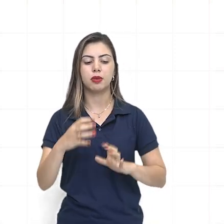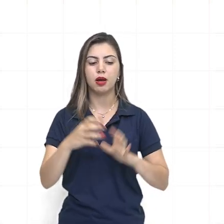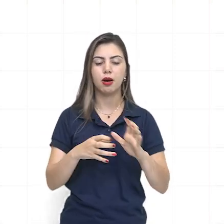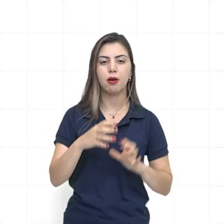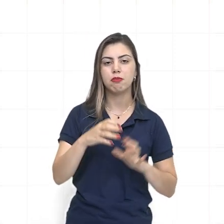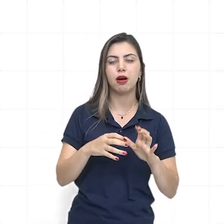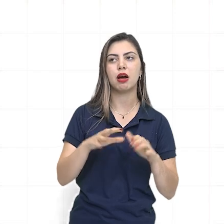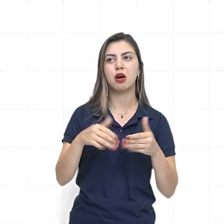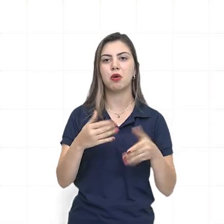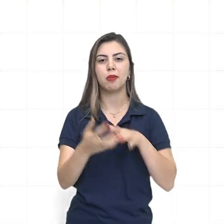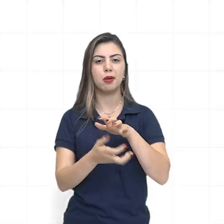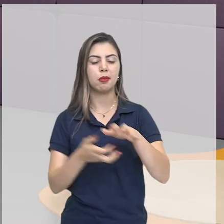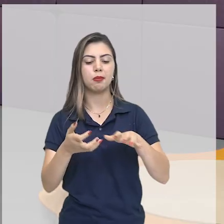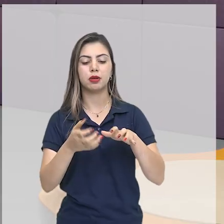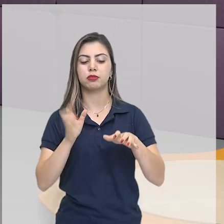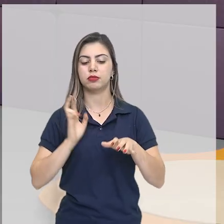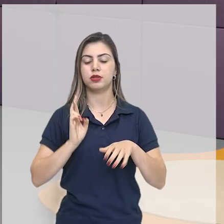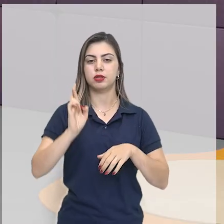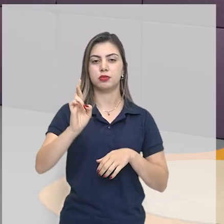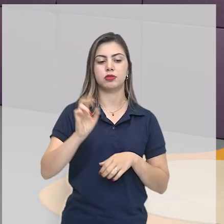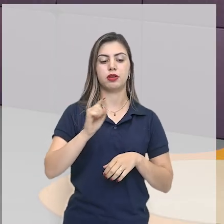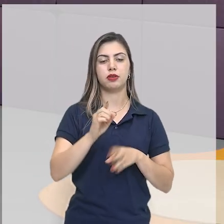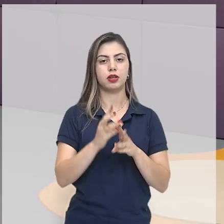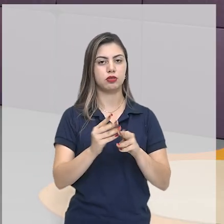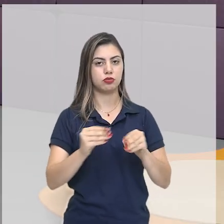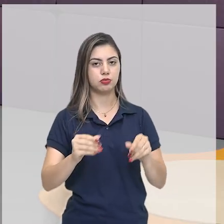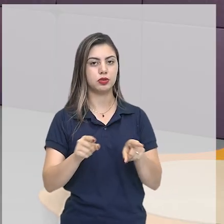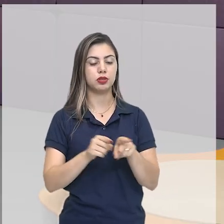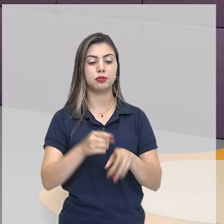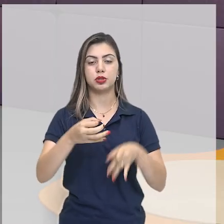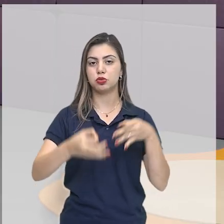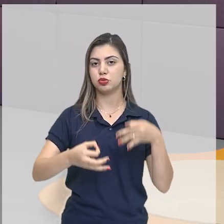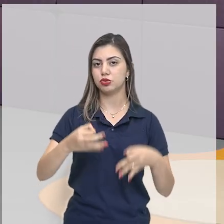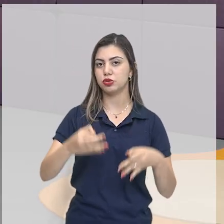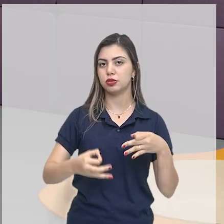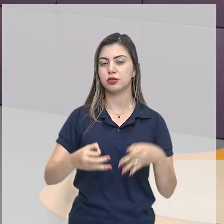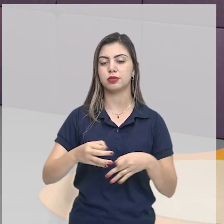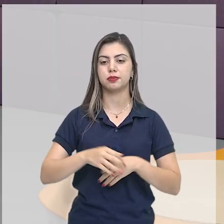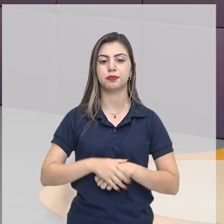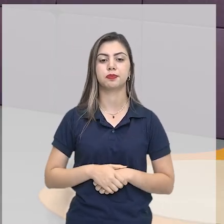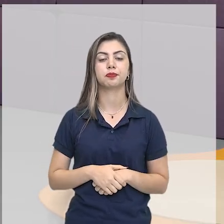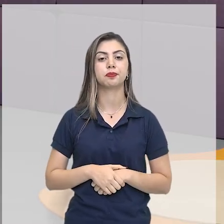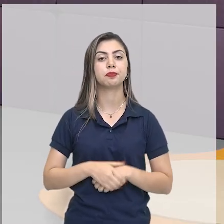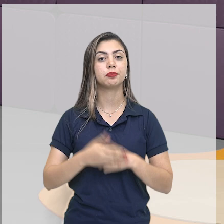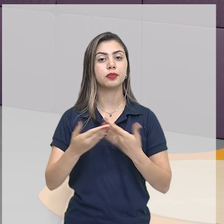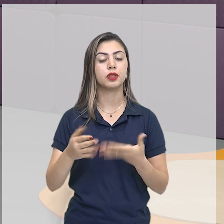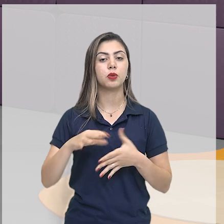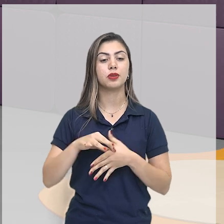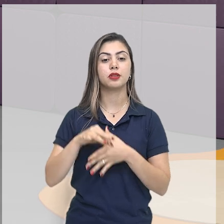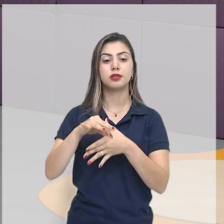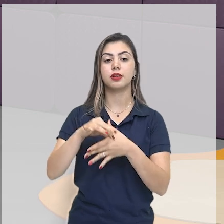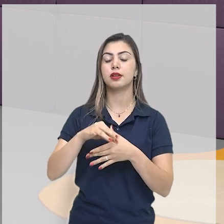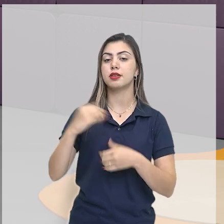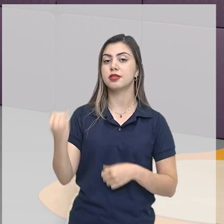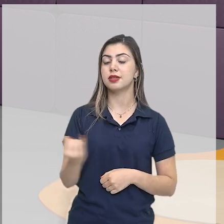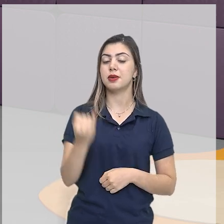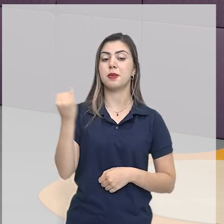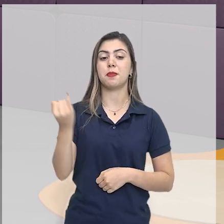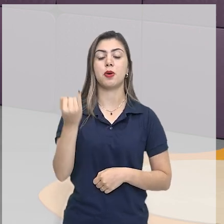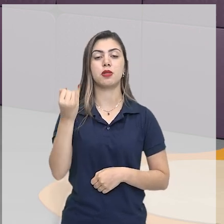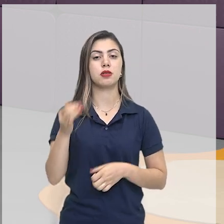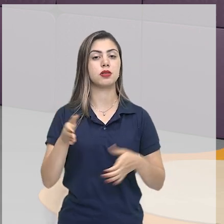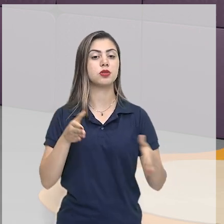a justiça. E olha só, os juízes mais importantes